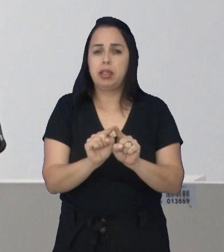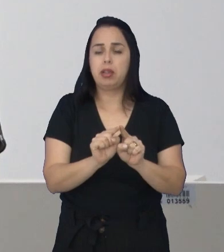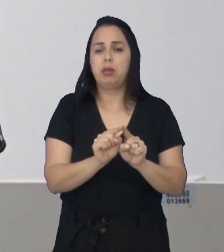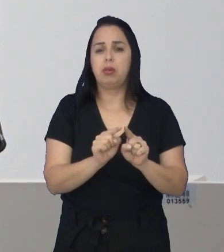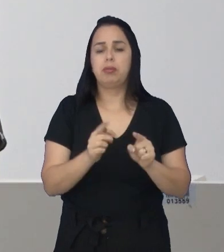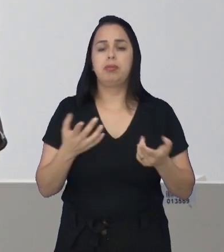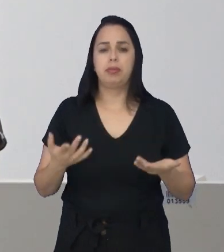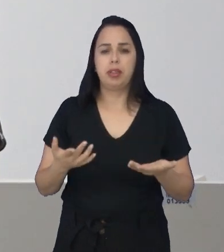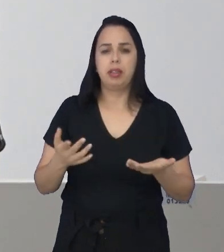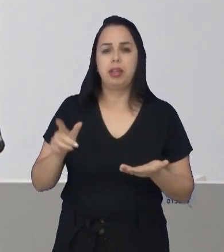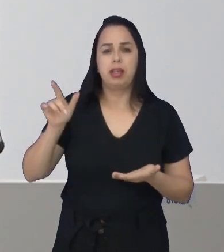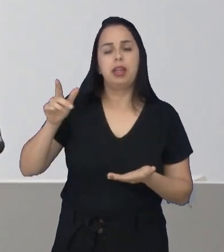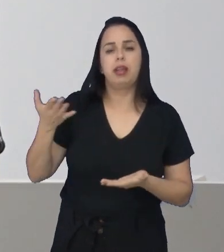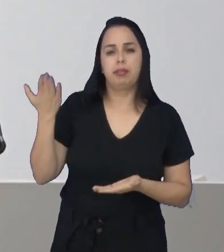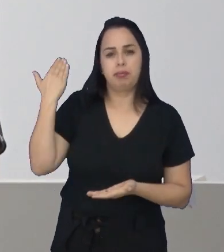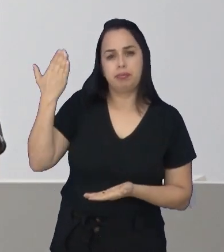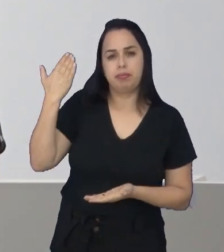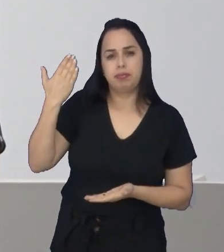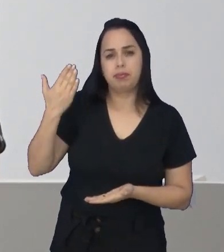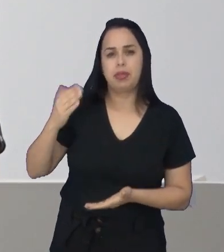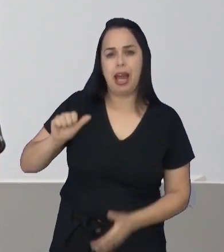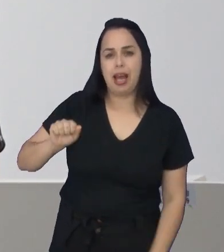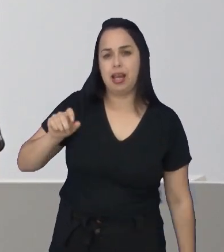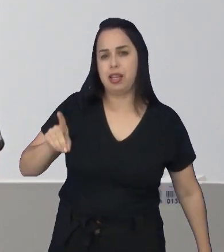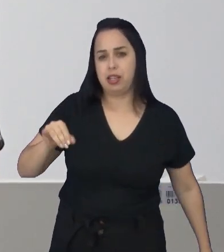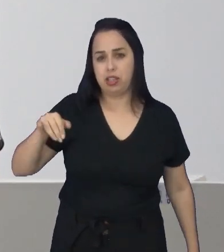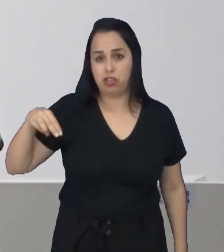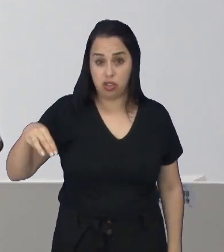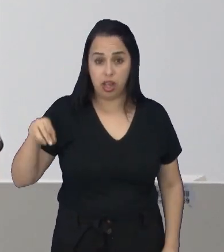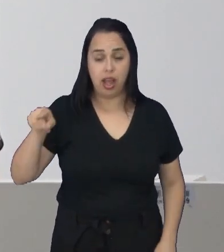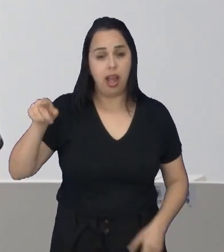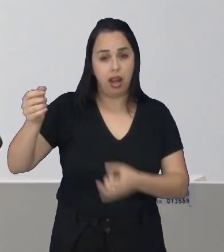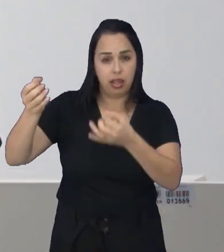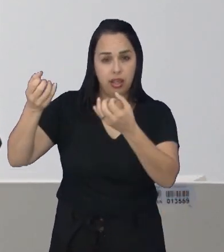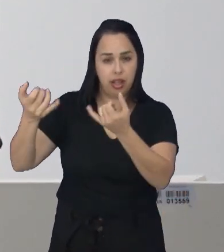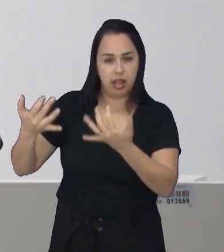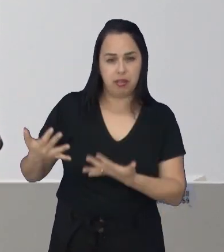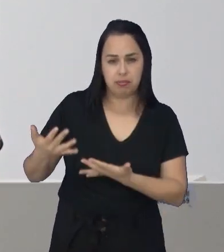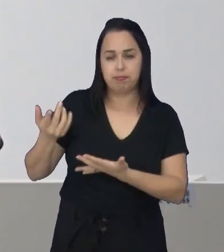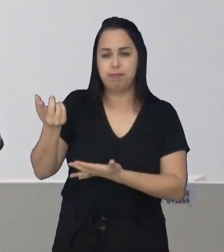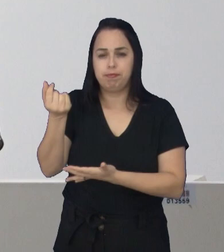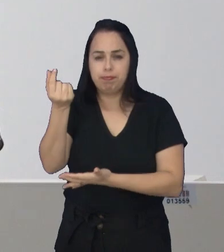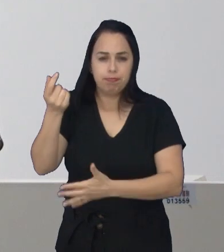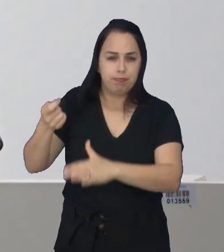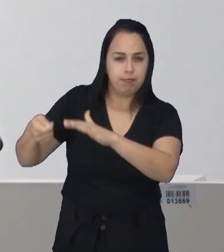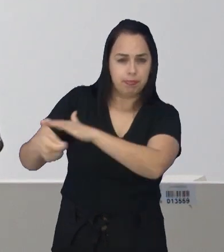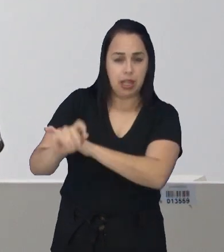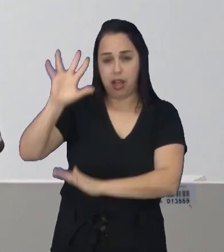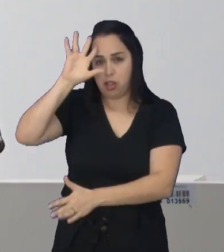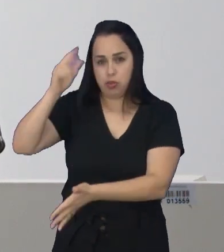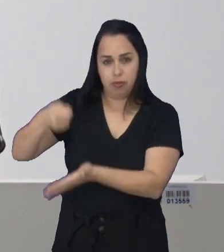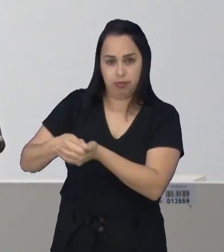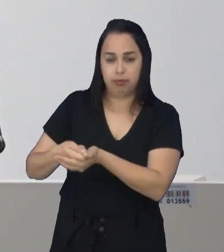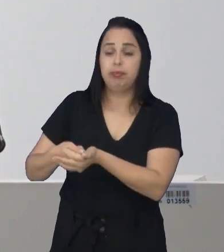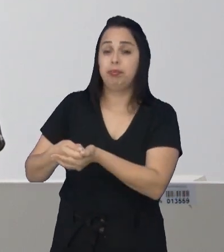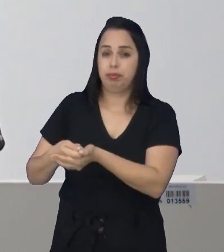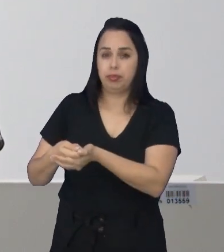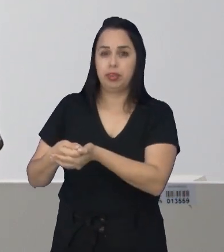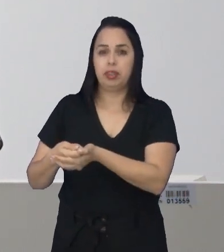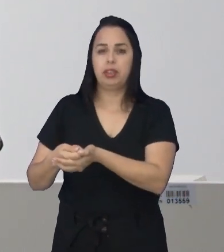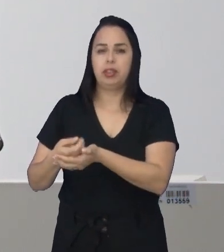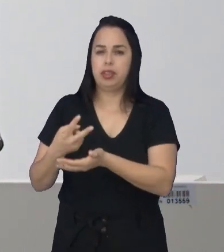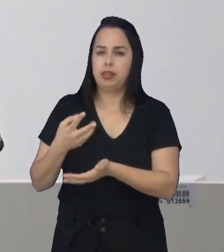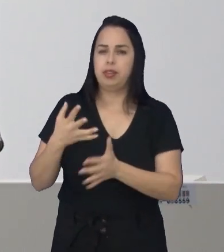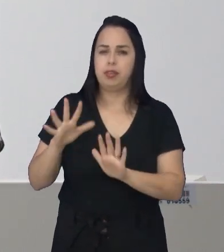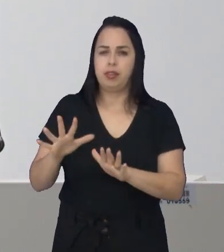que obstruía São José dos Campos e recepcionar investimentos melhoria de qualidade de vida em